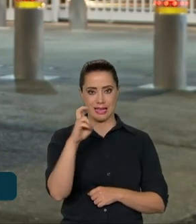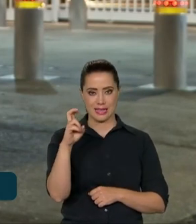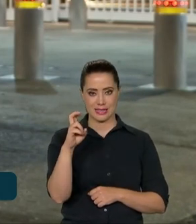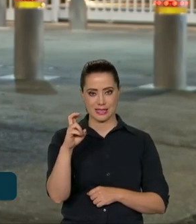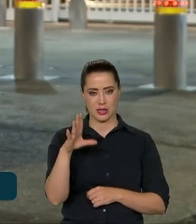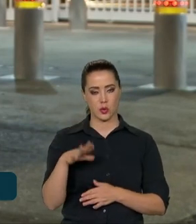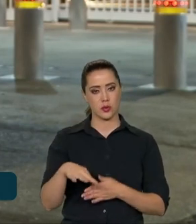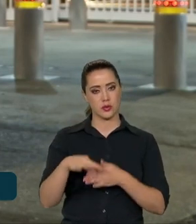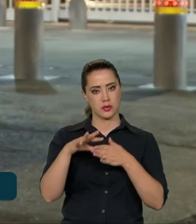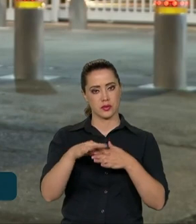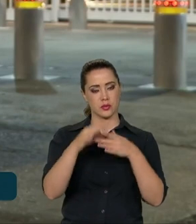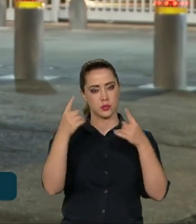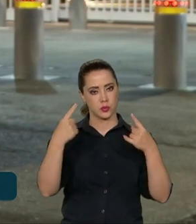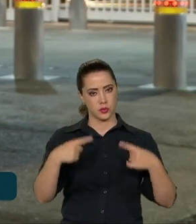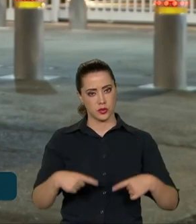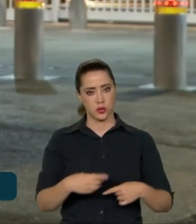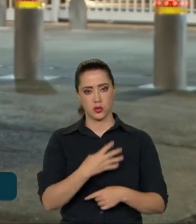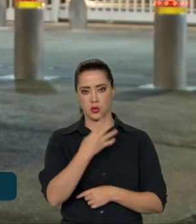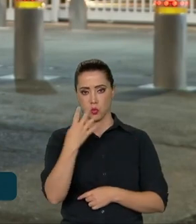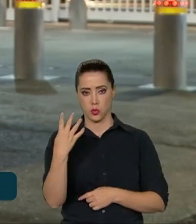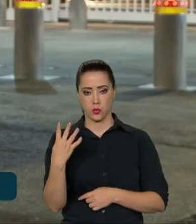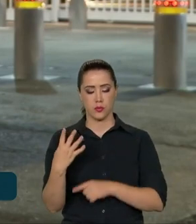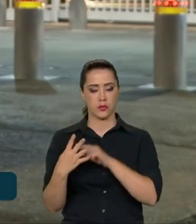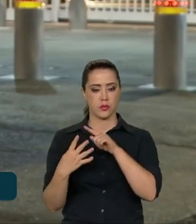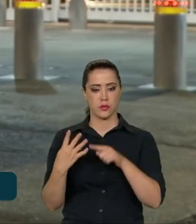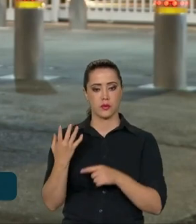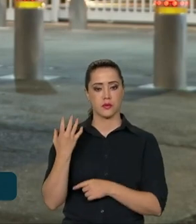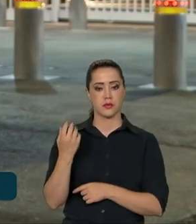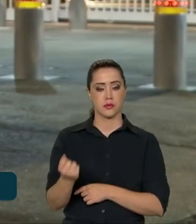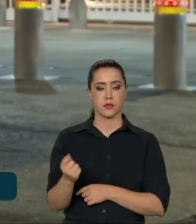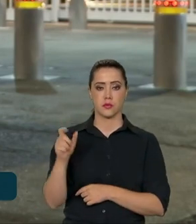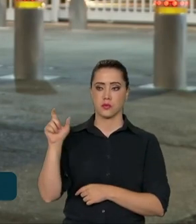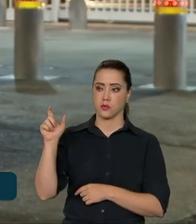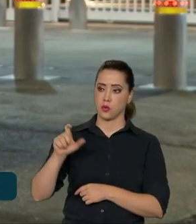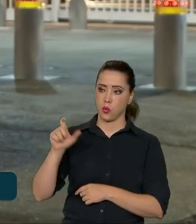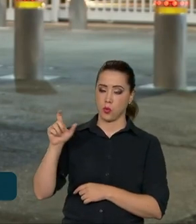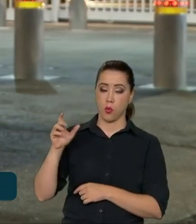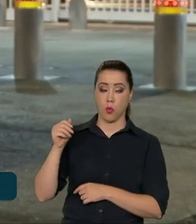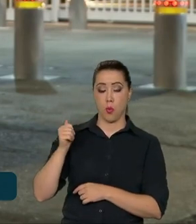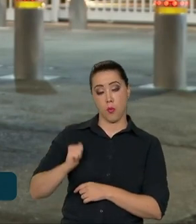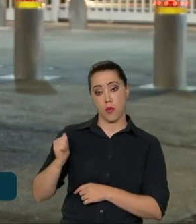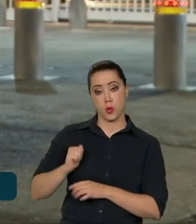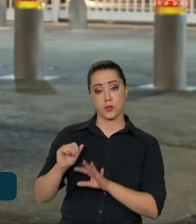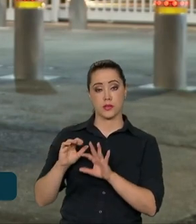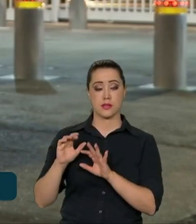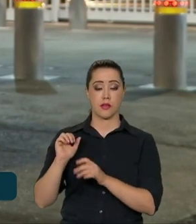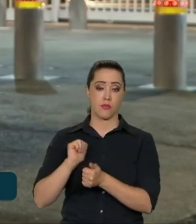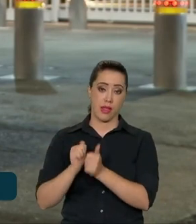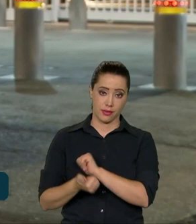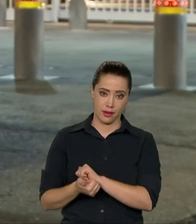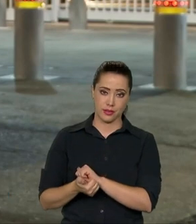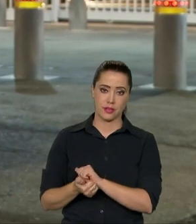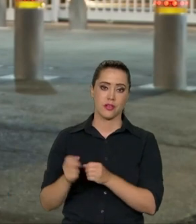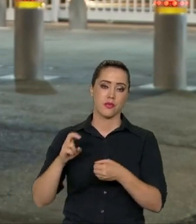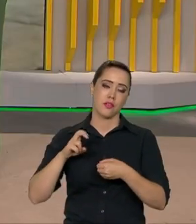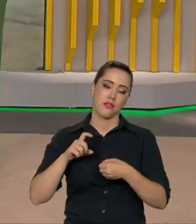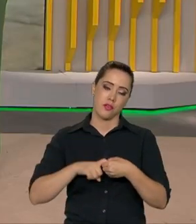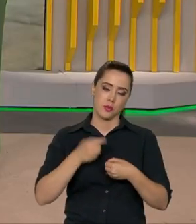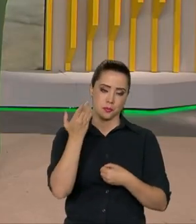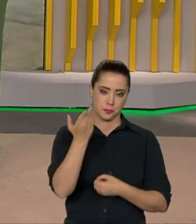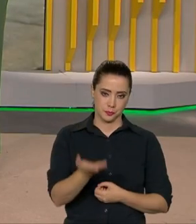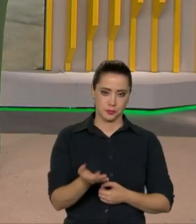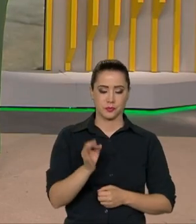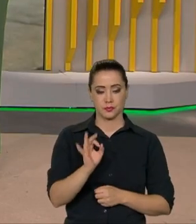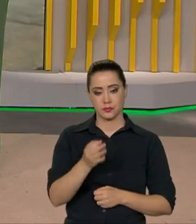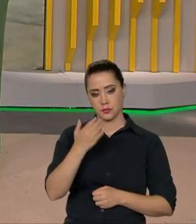que competiram, né, 4 delas recebem aí o Bolsa Atleta. Voltamos aí com vocês no estúdio, Ana e